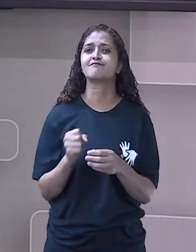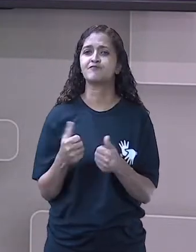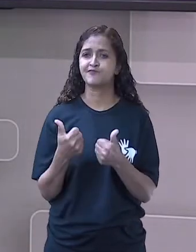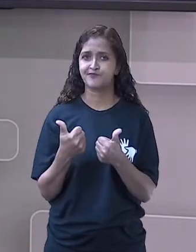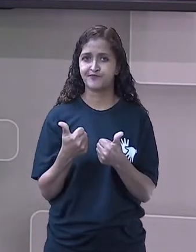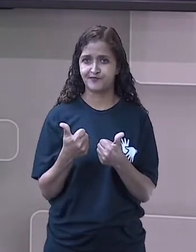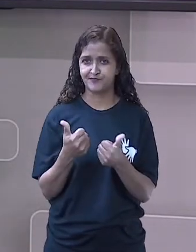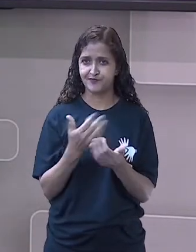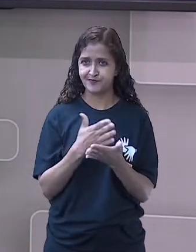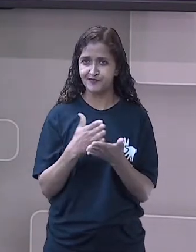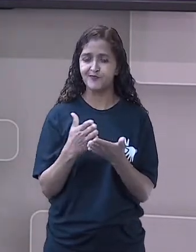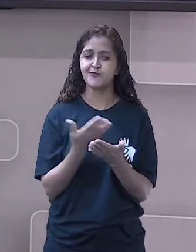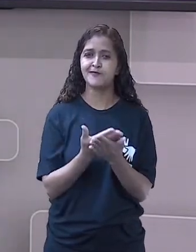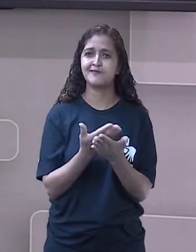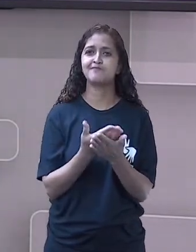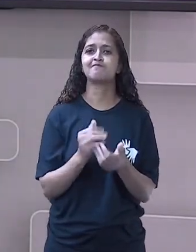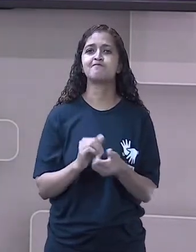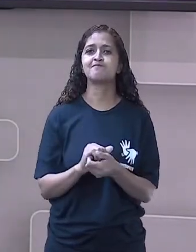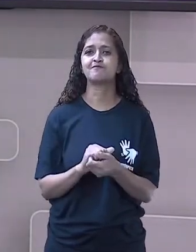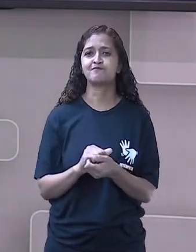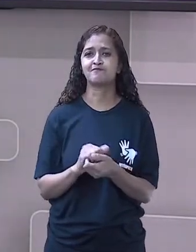bom? Vamos para a nossa aula.